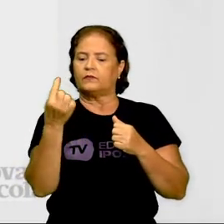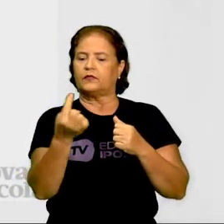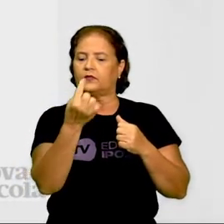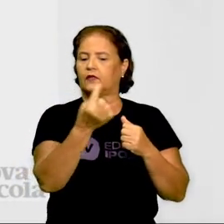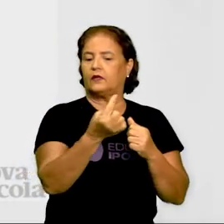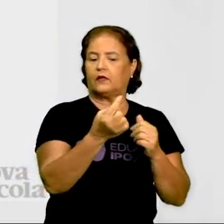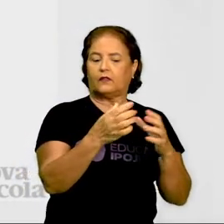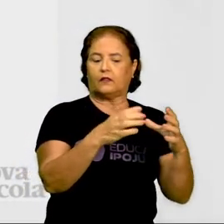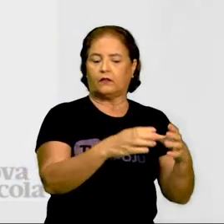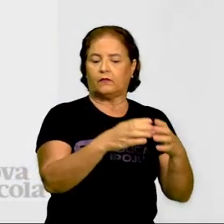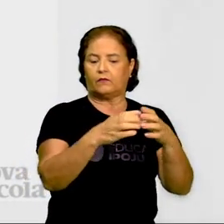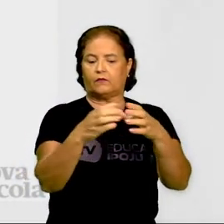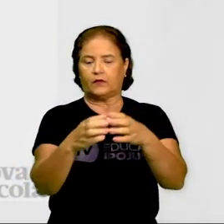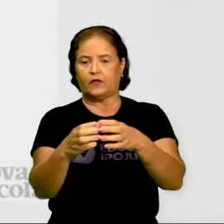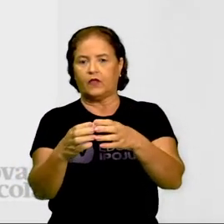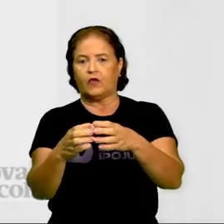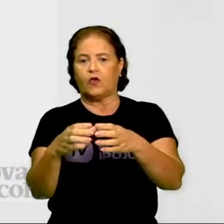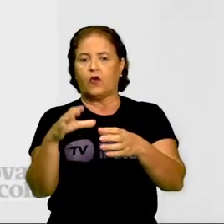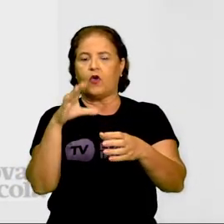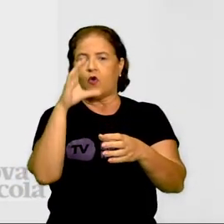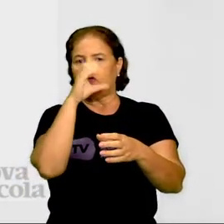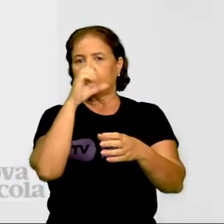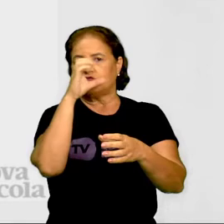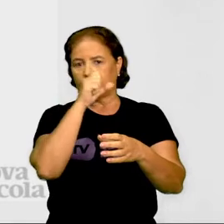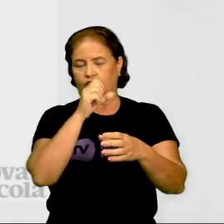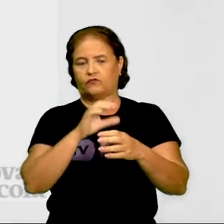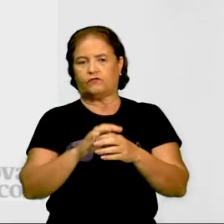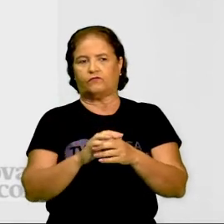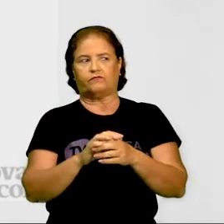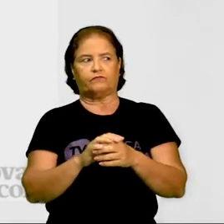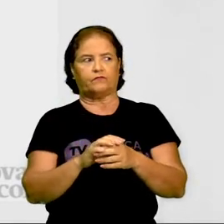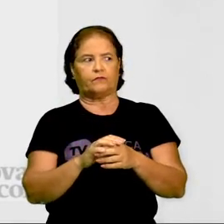todos fiquem cheios de suco. Aqui eu tenho